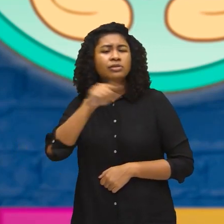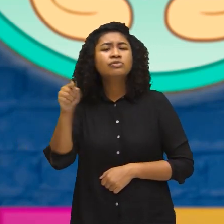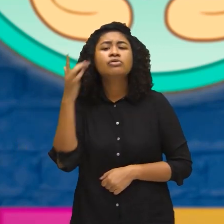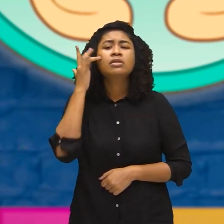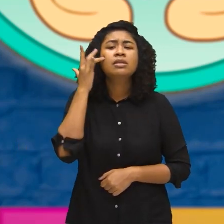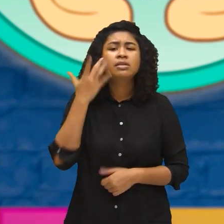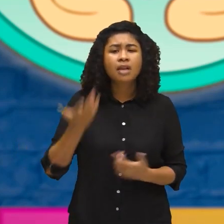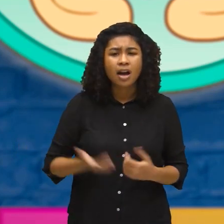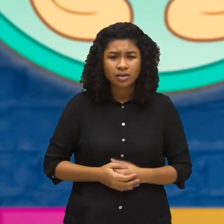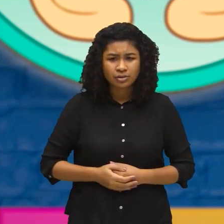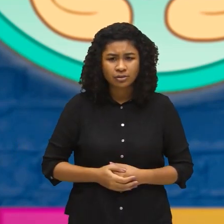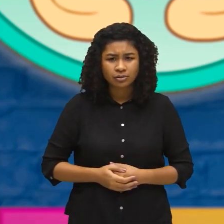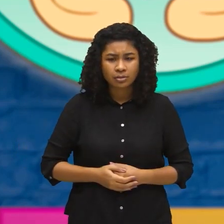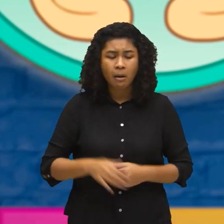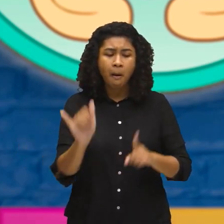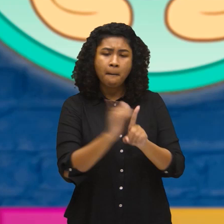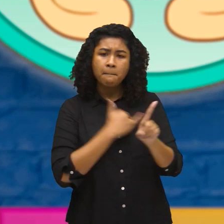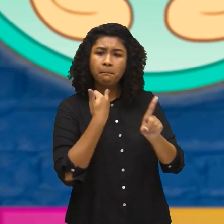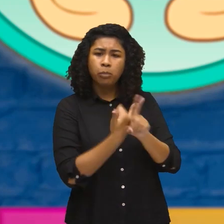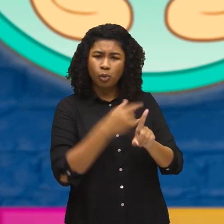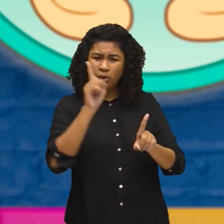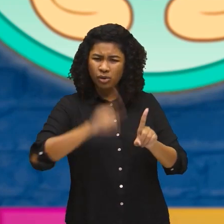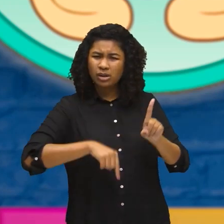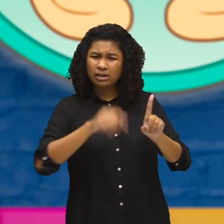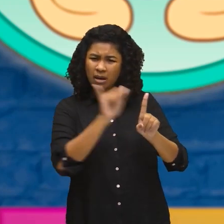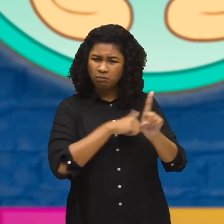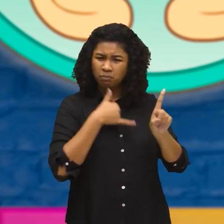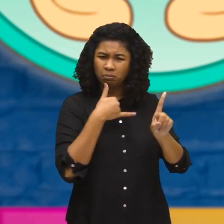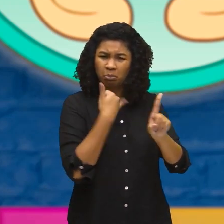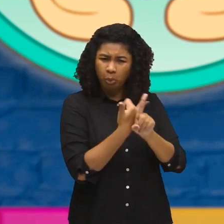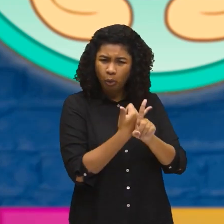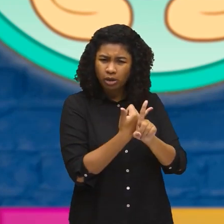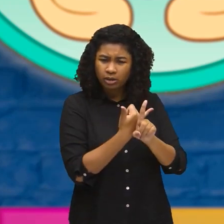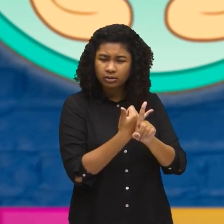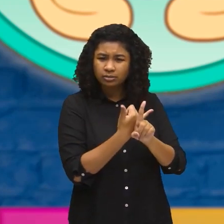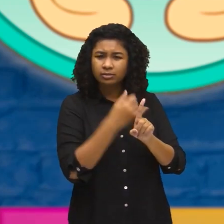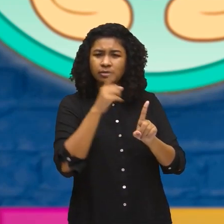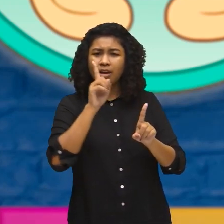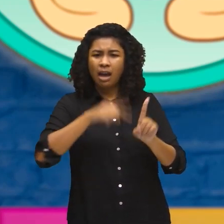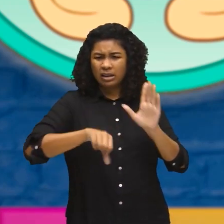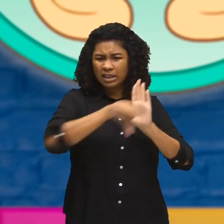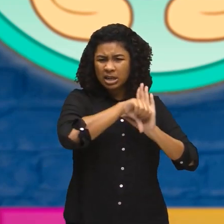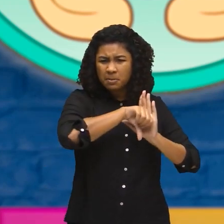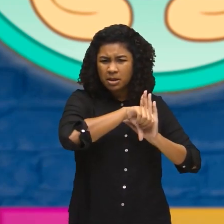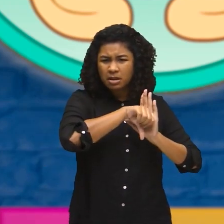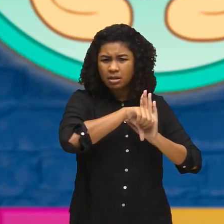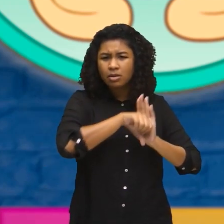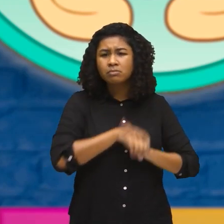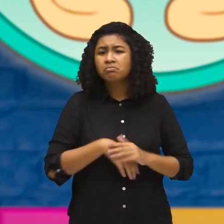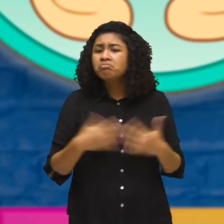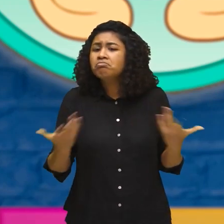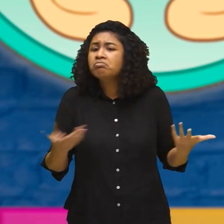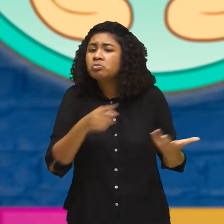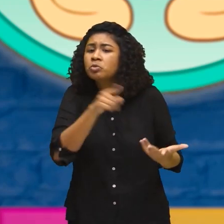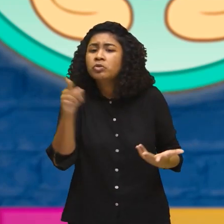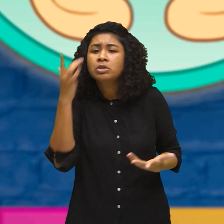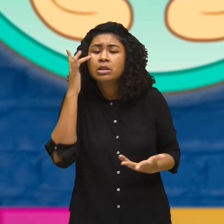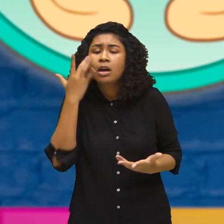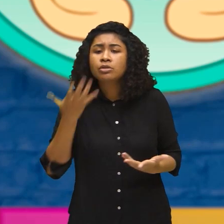Professor, também estamos aguardando o senhor, viu? A nos ajudar nesse bate-papo.